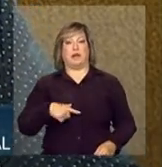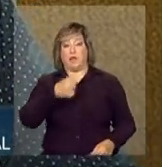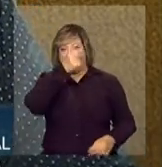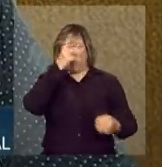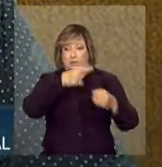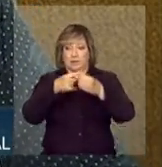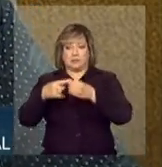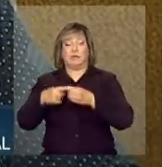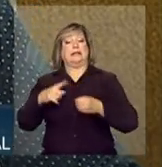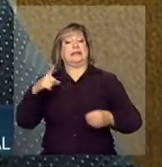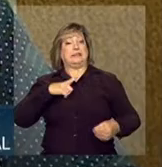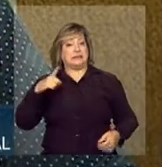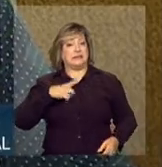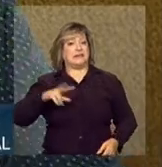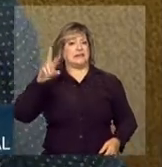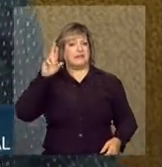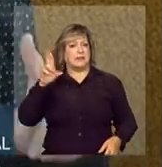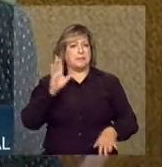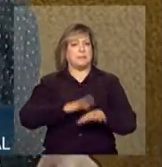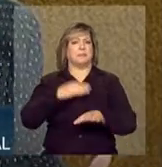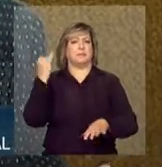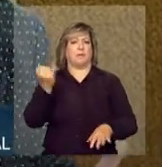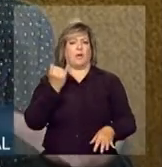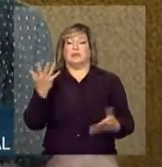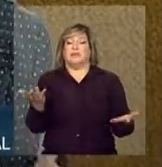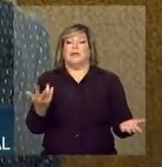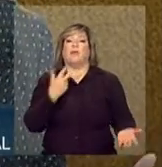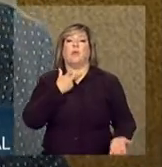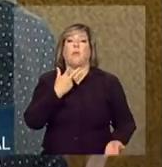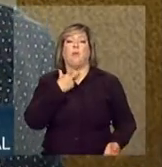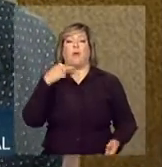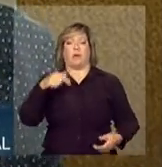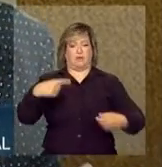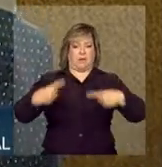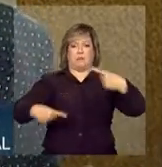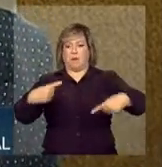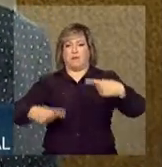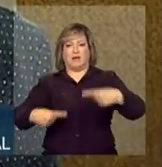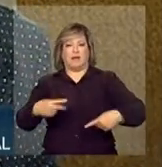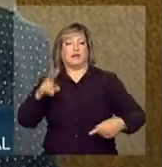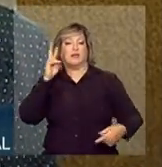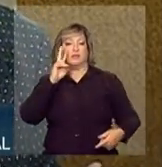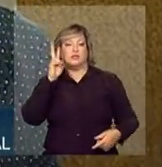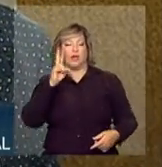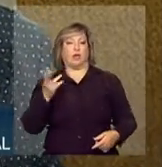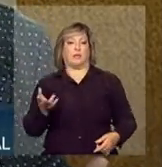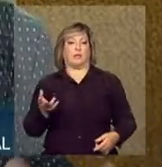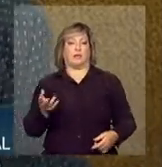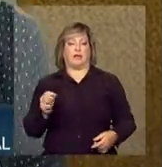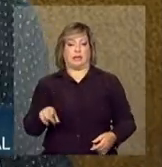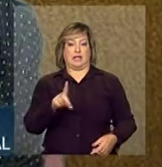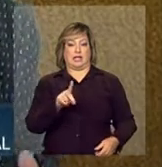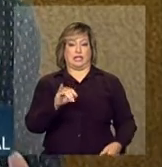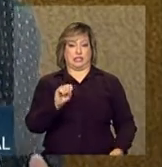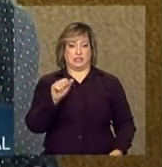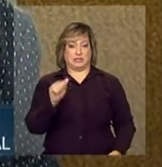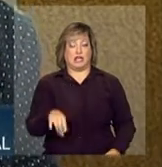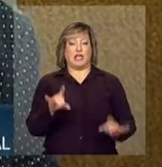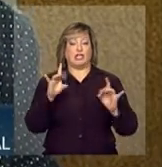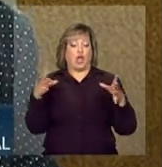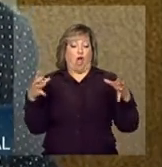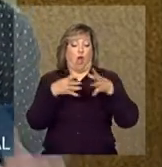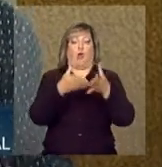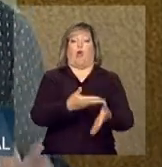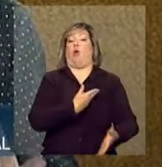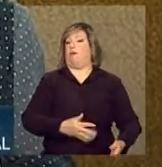papel importante nesses equipamentos. Então, não pode o debate sobre construção de SAM recair somente sobre o